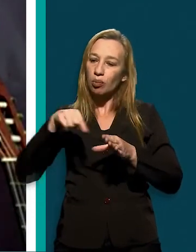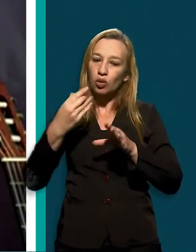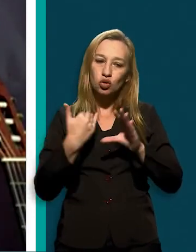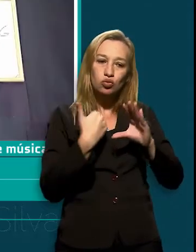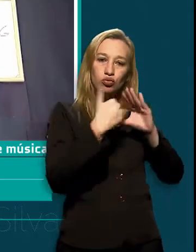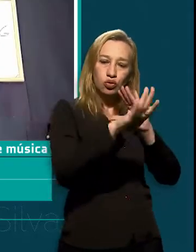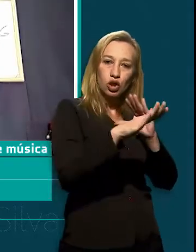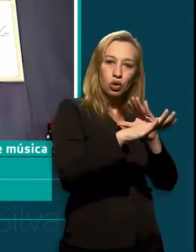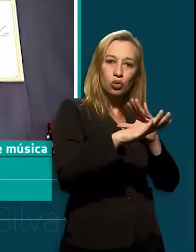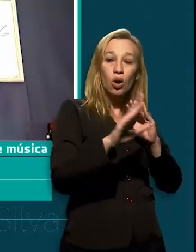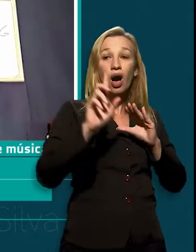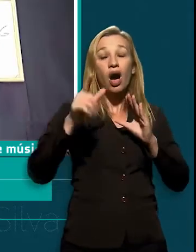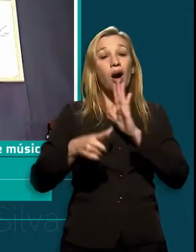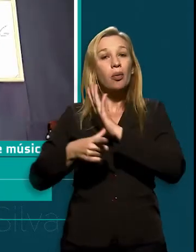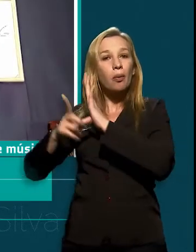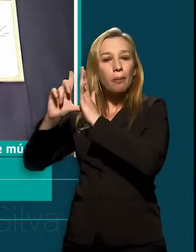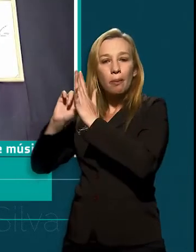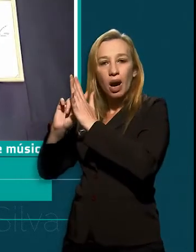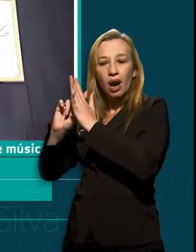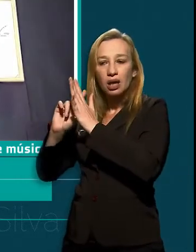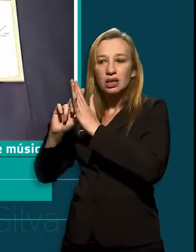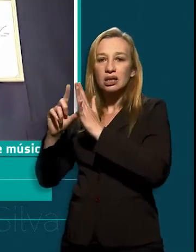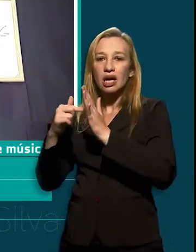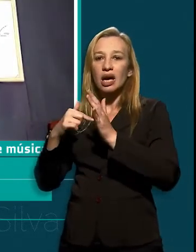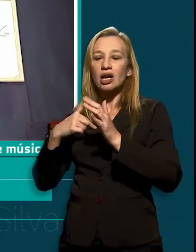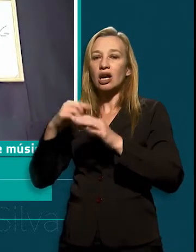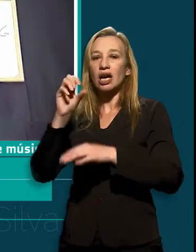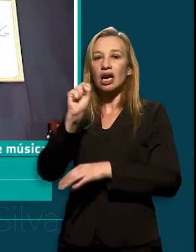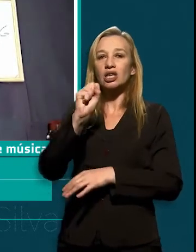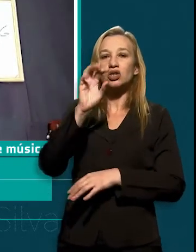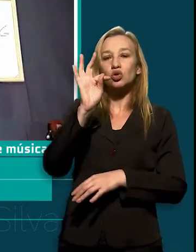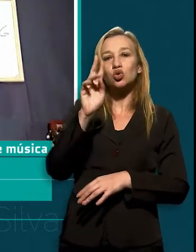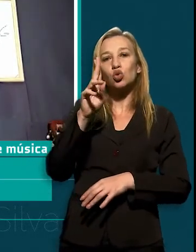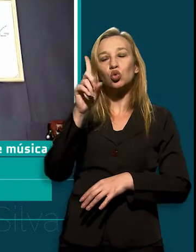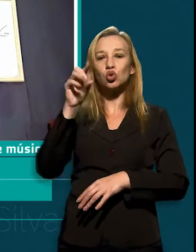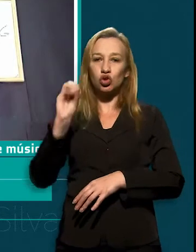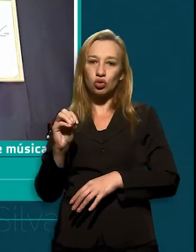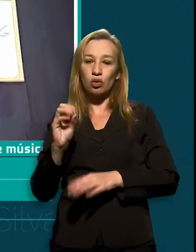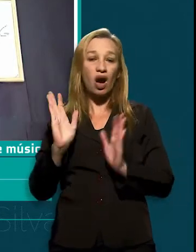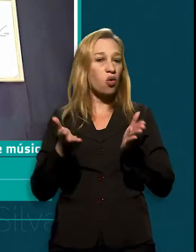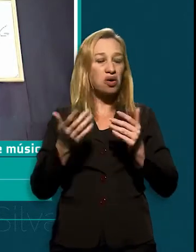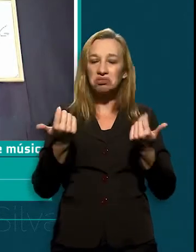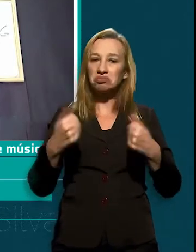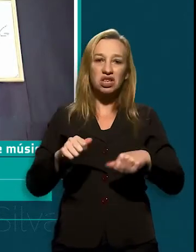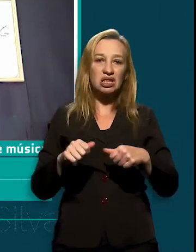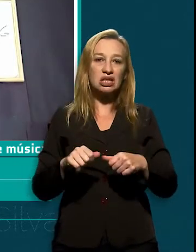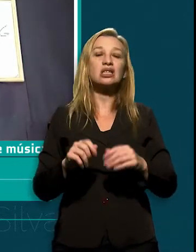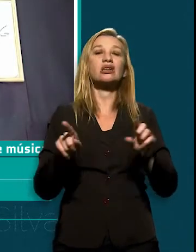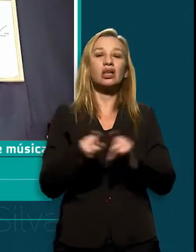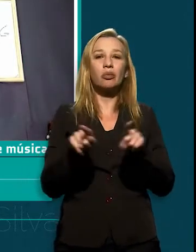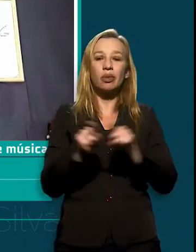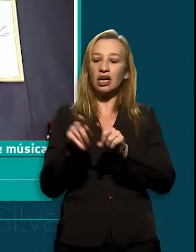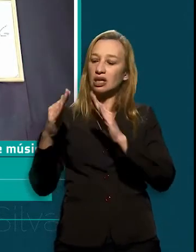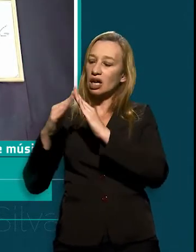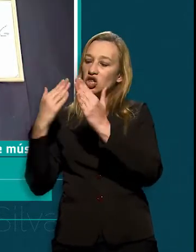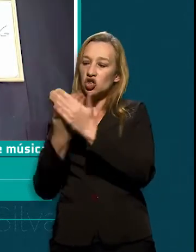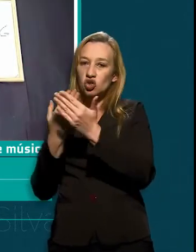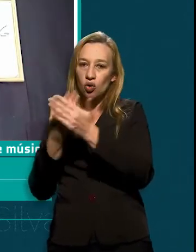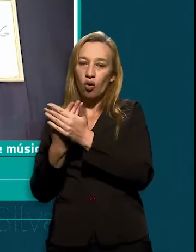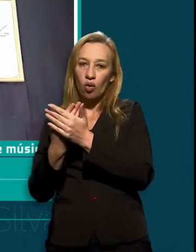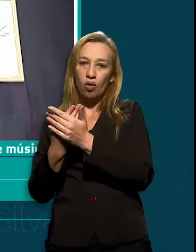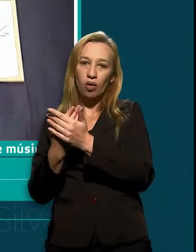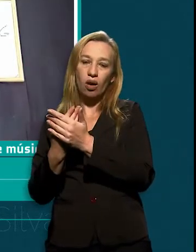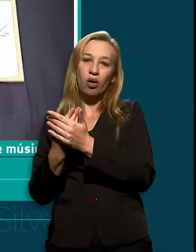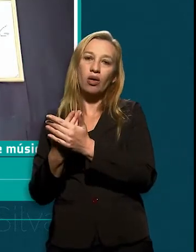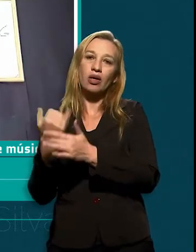isso. Agora eu faço isso da minha casa. Então, assim, trouxe. Até mesmo na escola tem um aspecto que eu